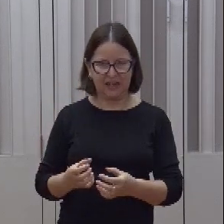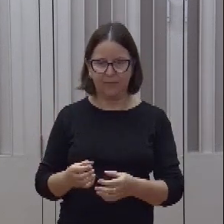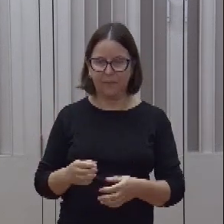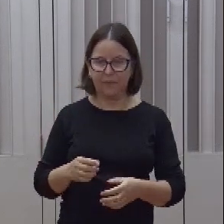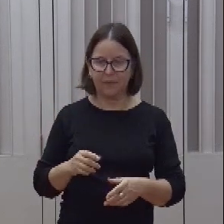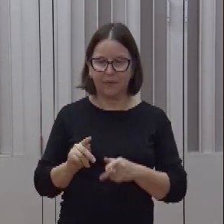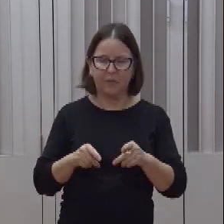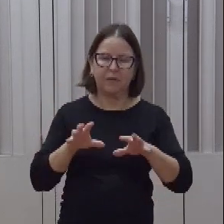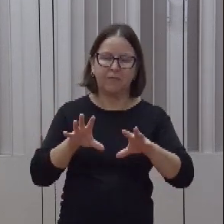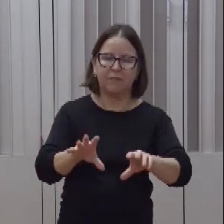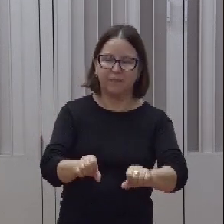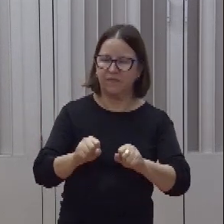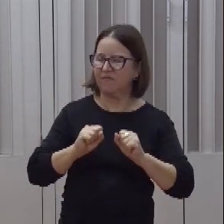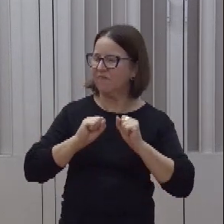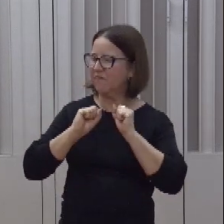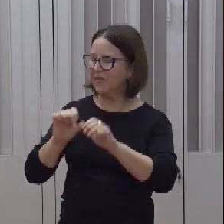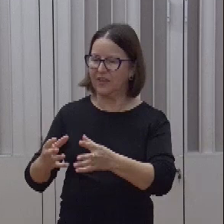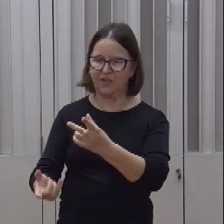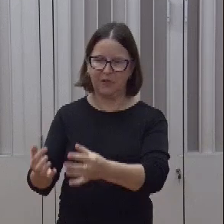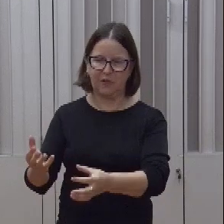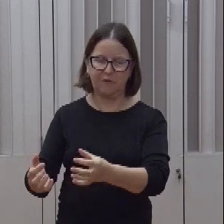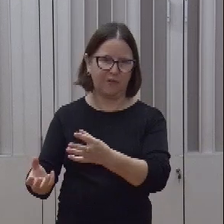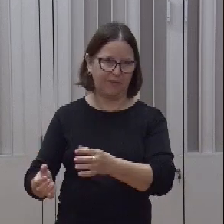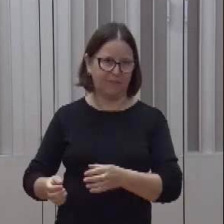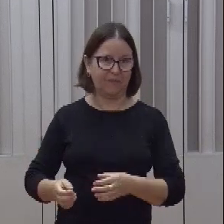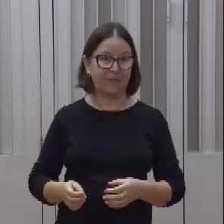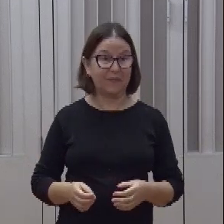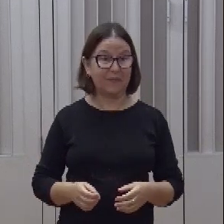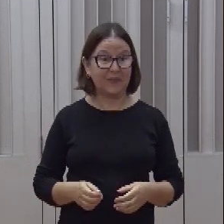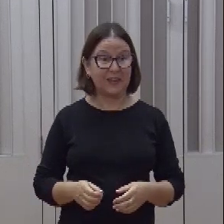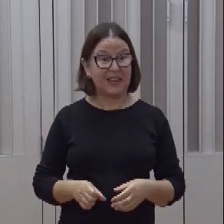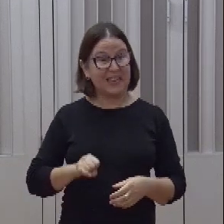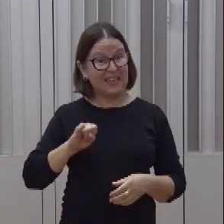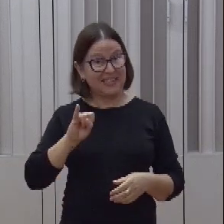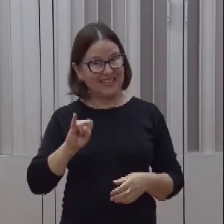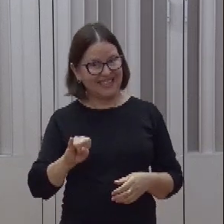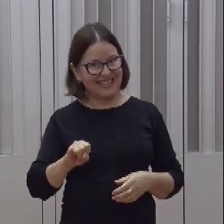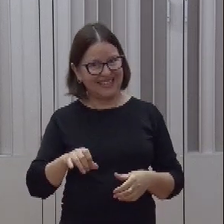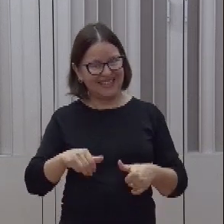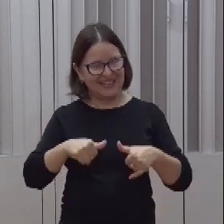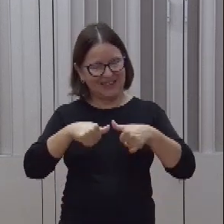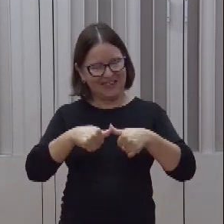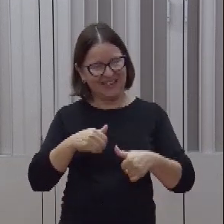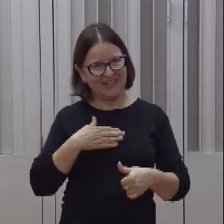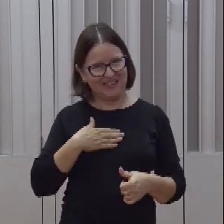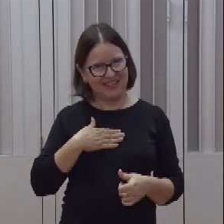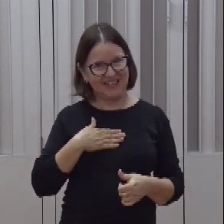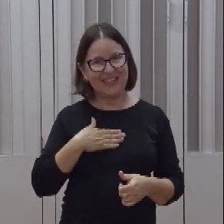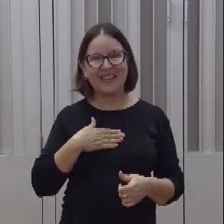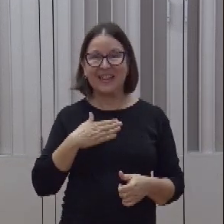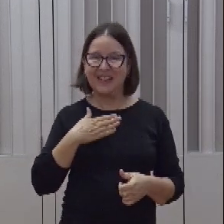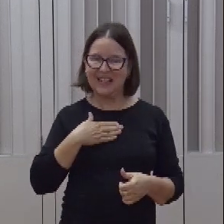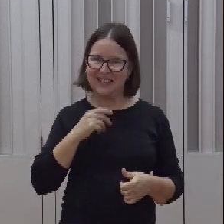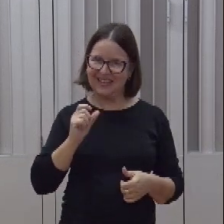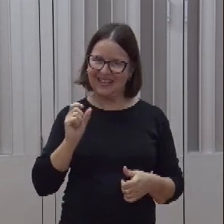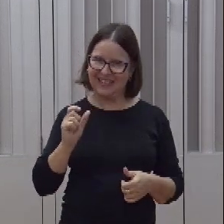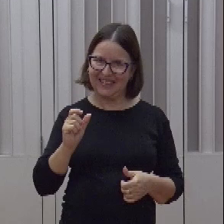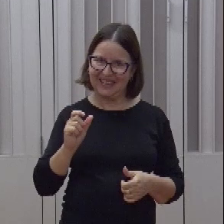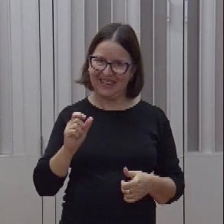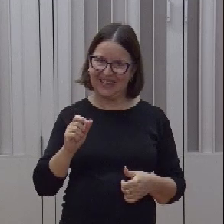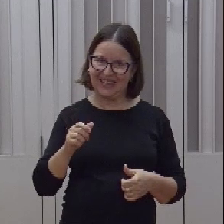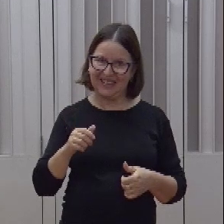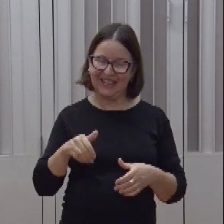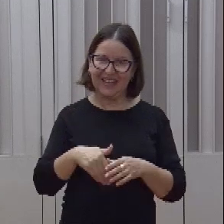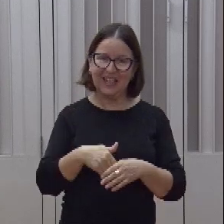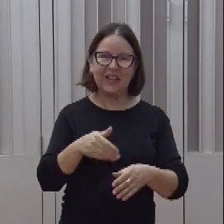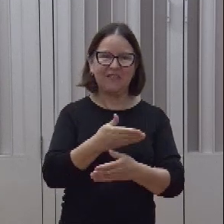no fogo e o queimam. Se permanecerdes em mim, e as minhas palavras permanecerem em vós,